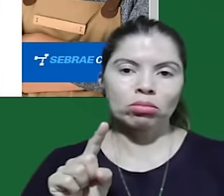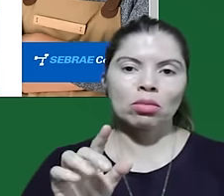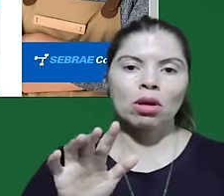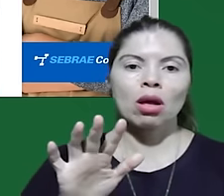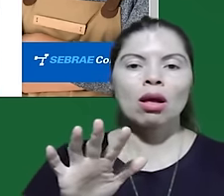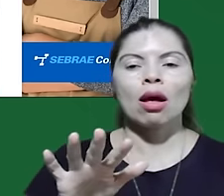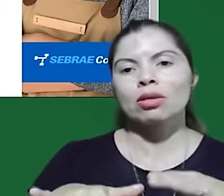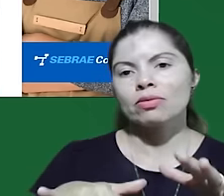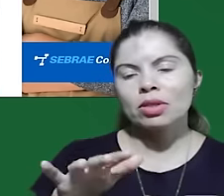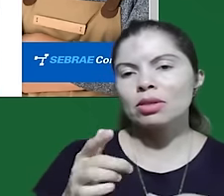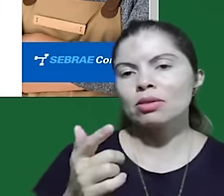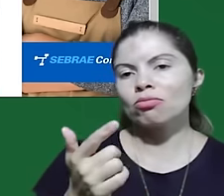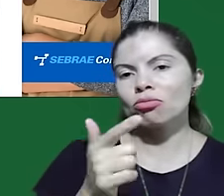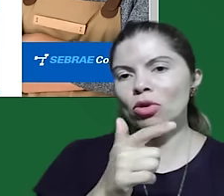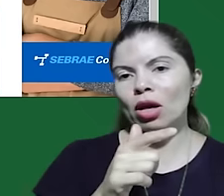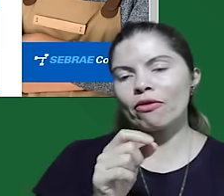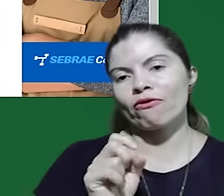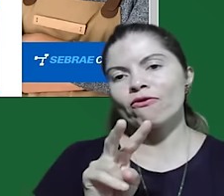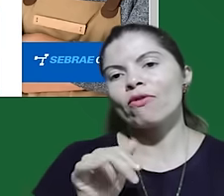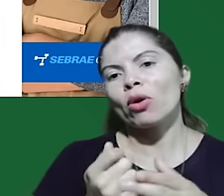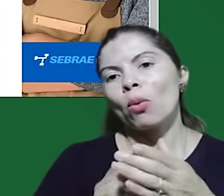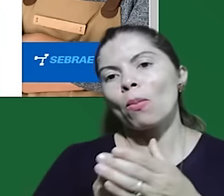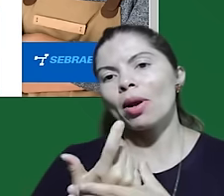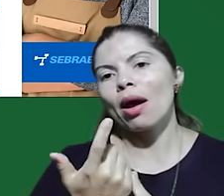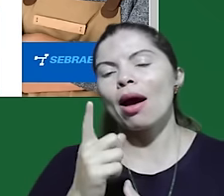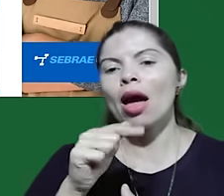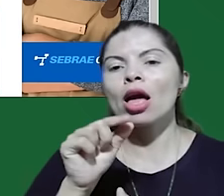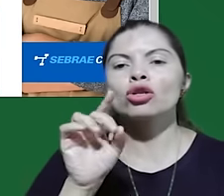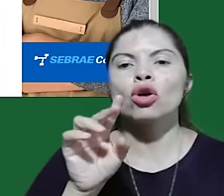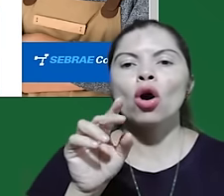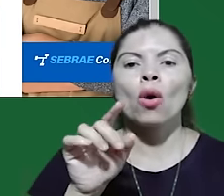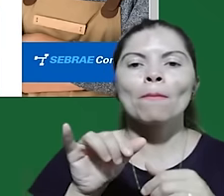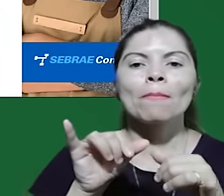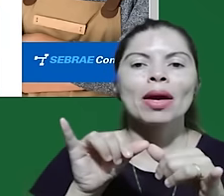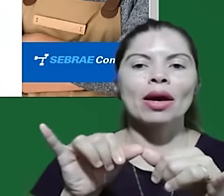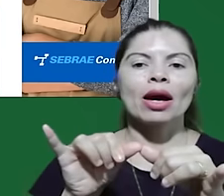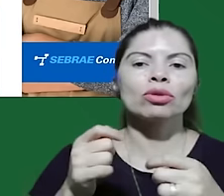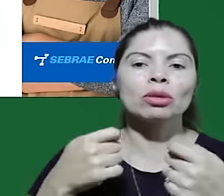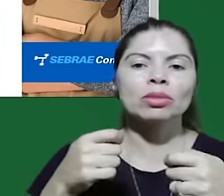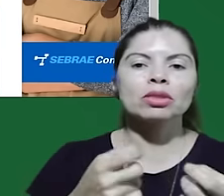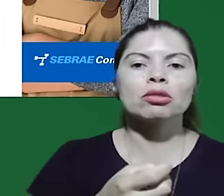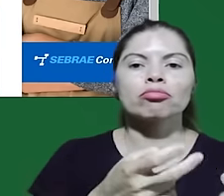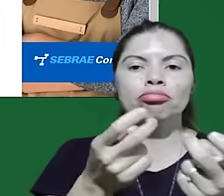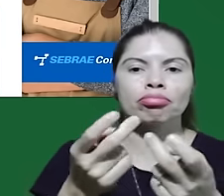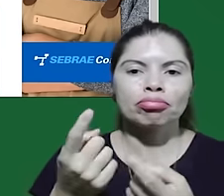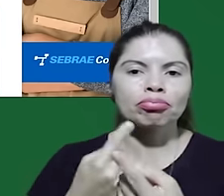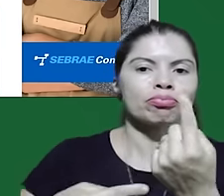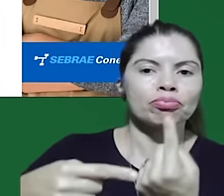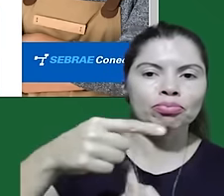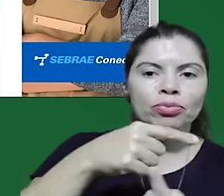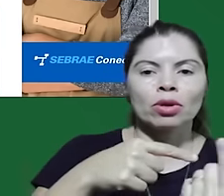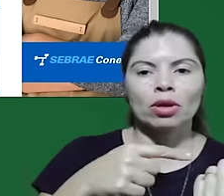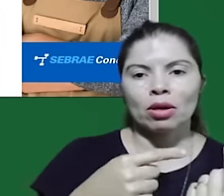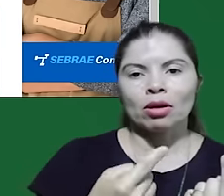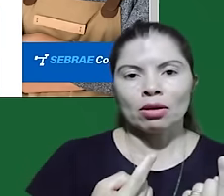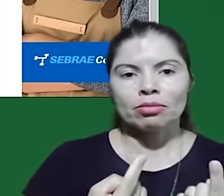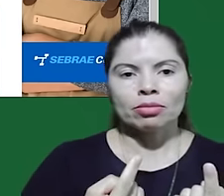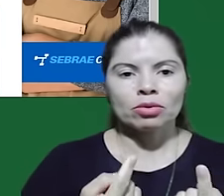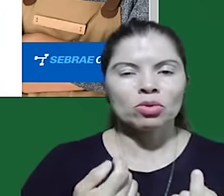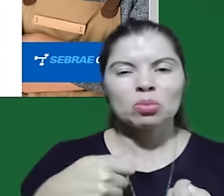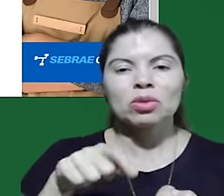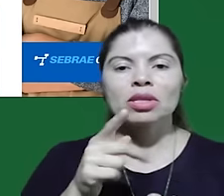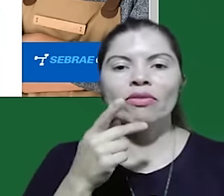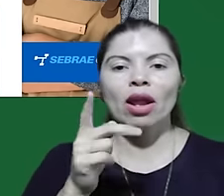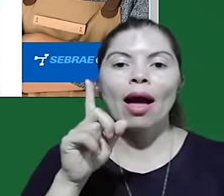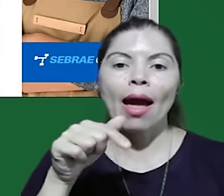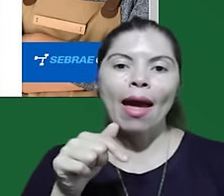cliente ele não vai comprar é uma circulação de mercadoria que precisa por ele passar por esse destinatário eh você não precisa falar Ah